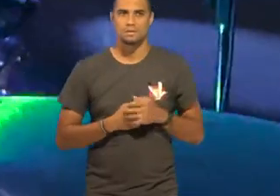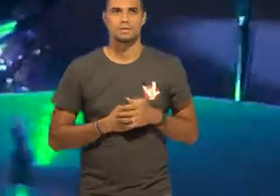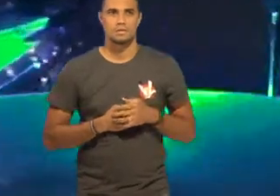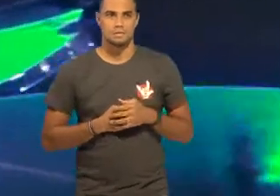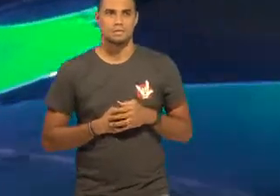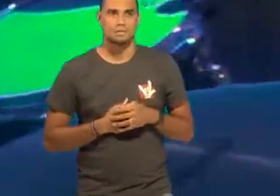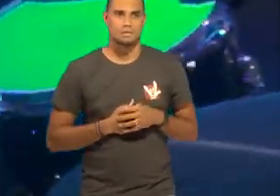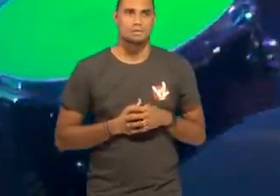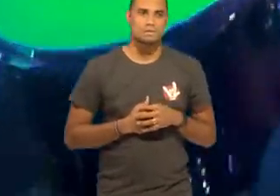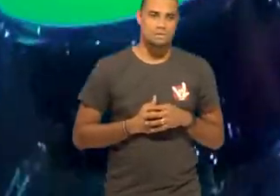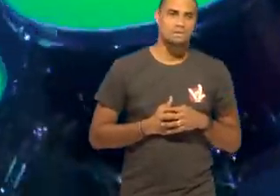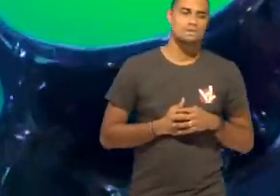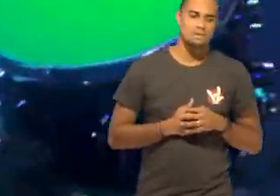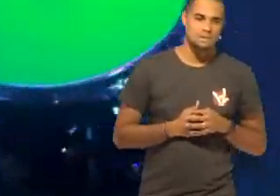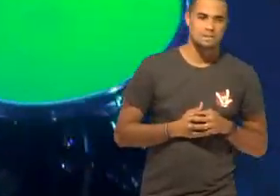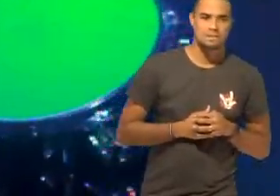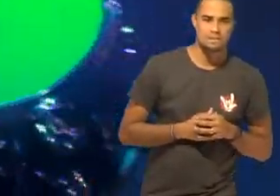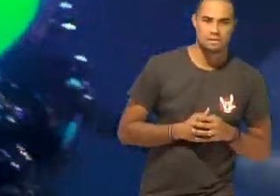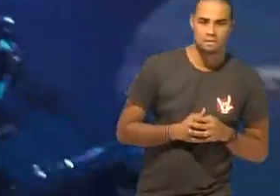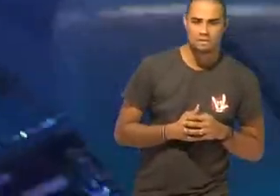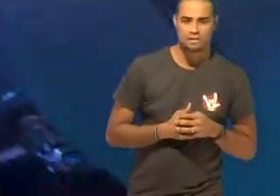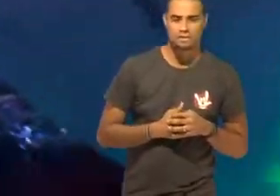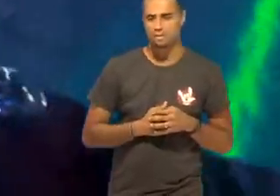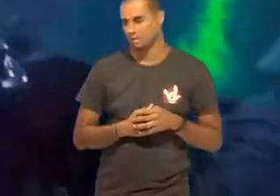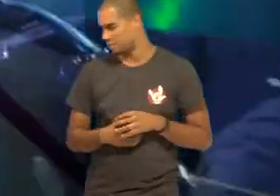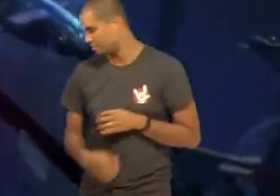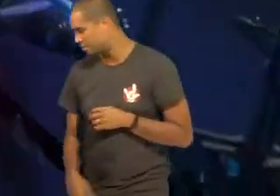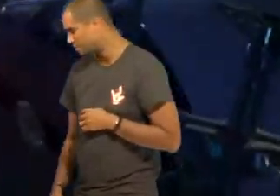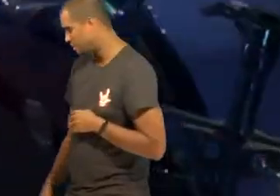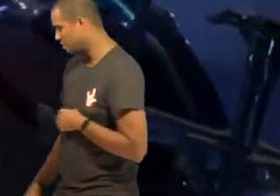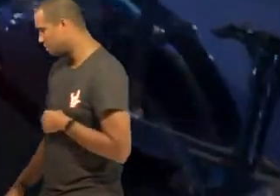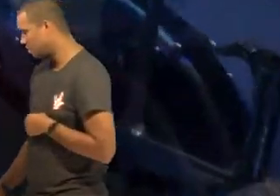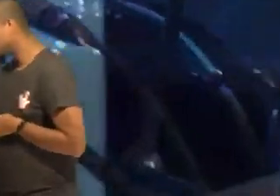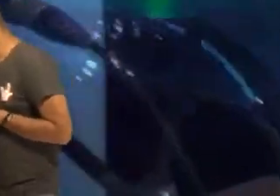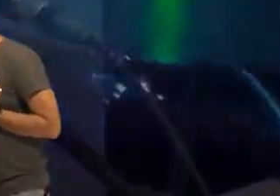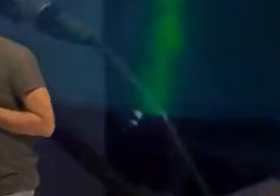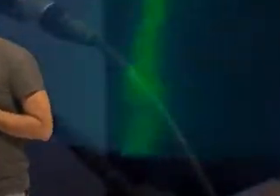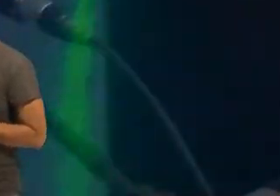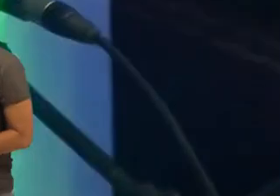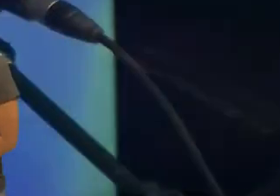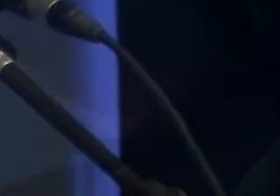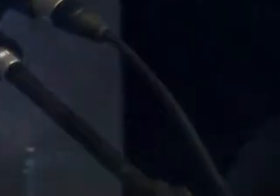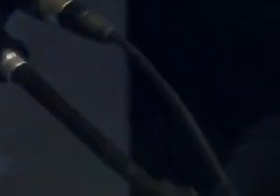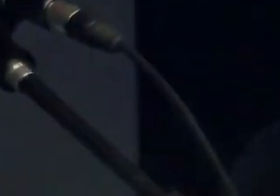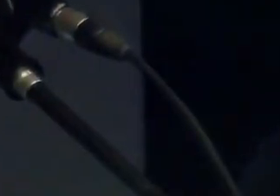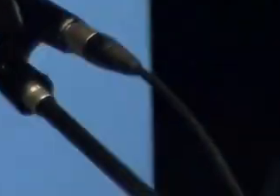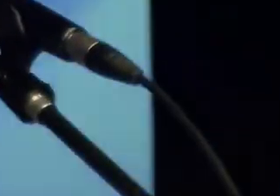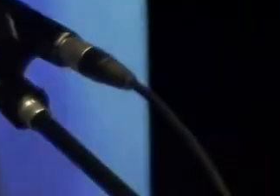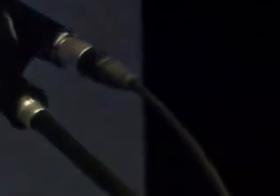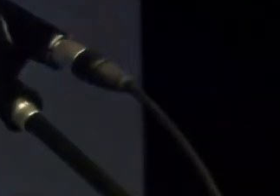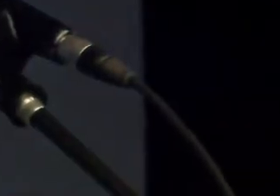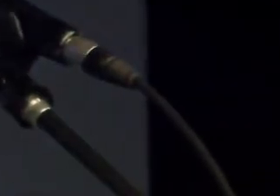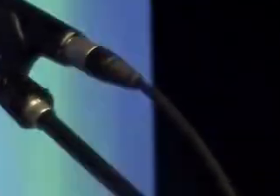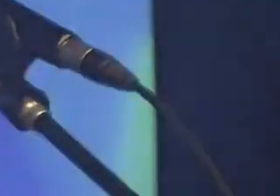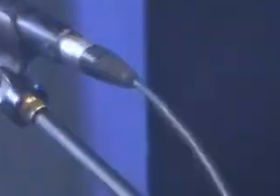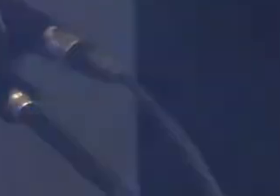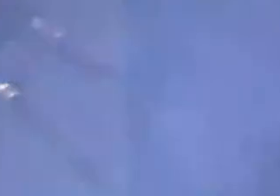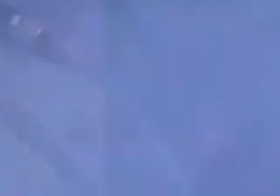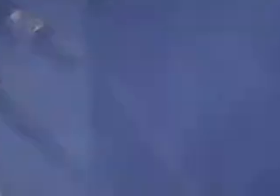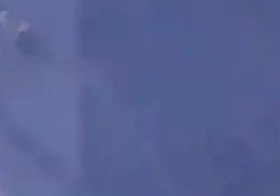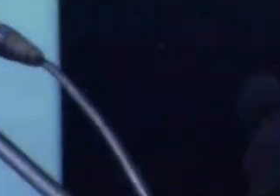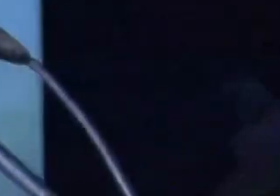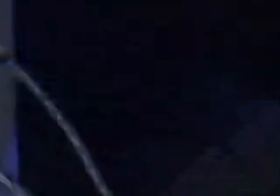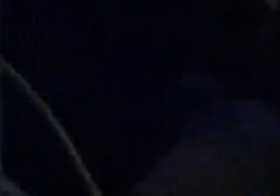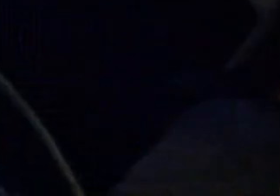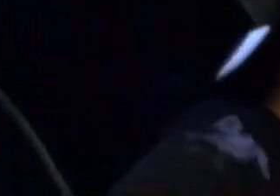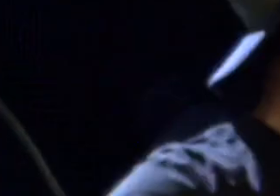e salva, poder do Espírito para eu viver, como que supera simples palavras.